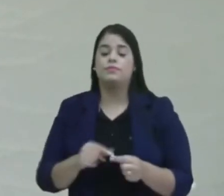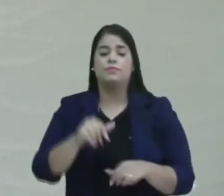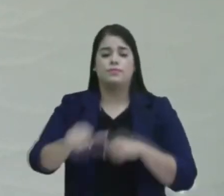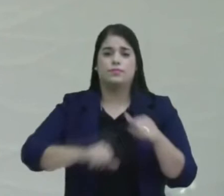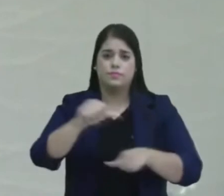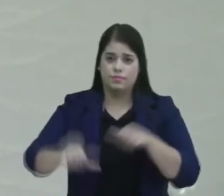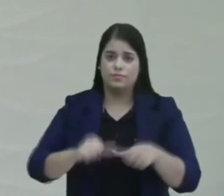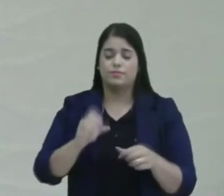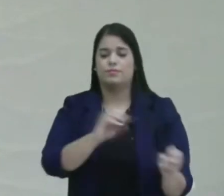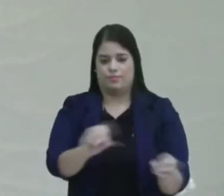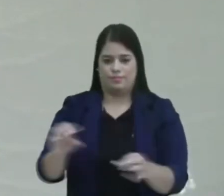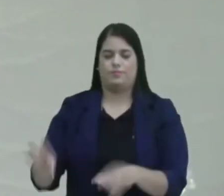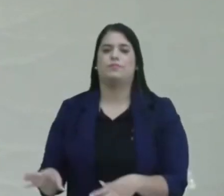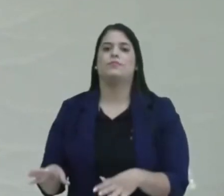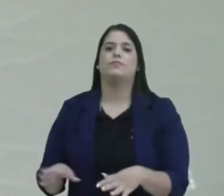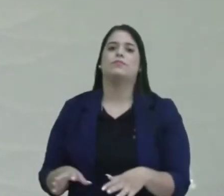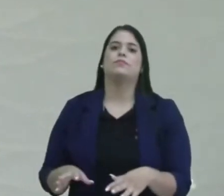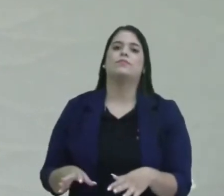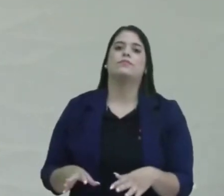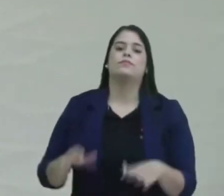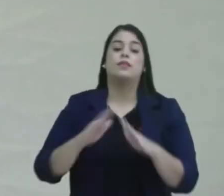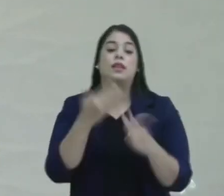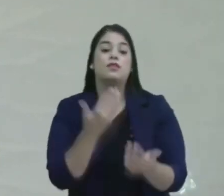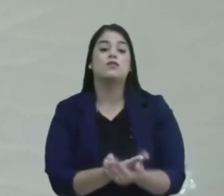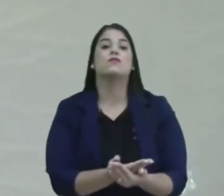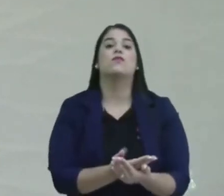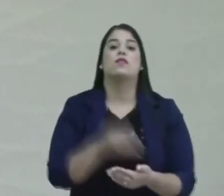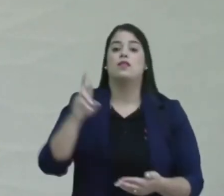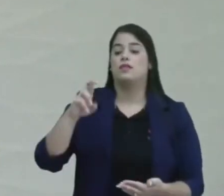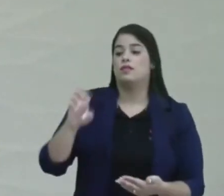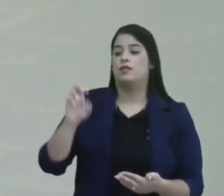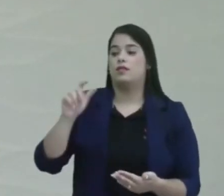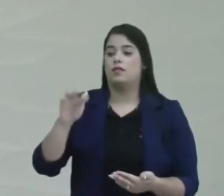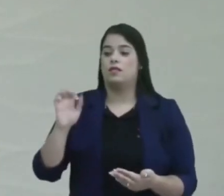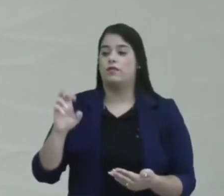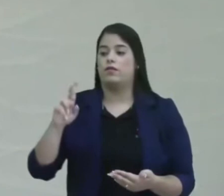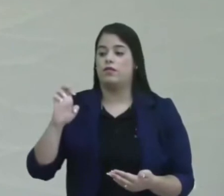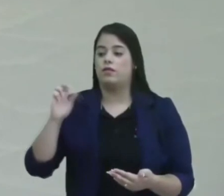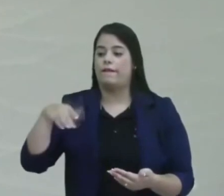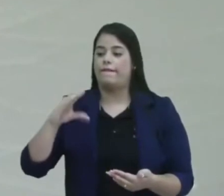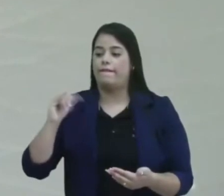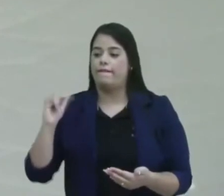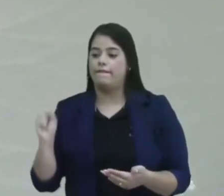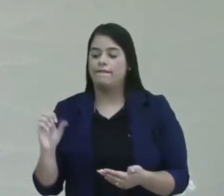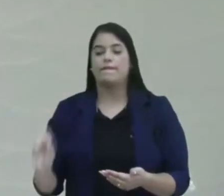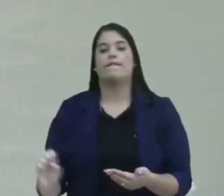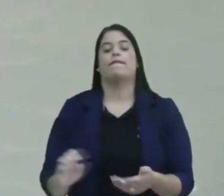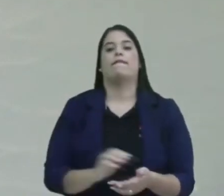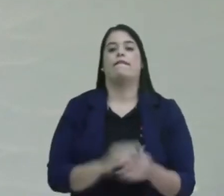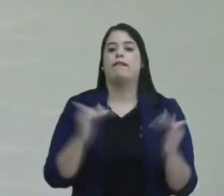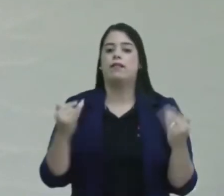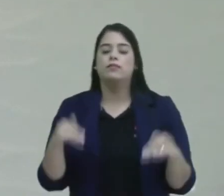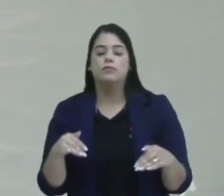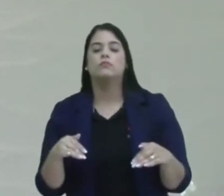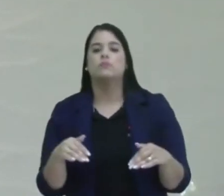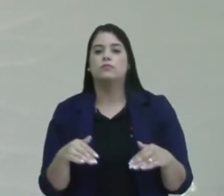na educação, inclusive implantando as escolas de referência em tempo integral no estado de Pernambuco. Nesse sentido, também defendo a candidatura